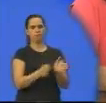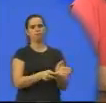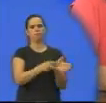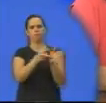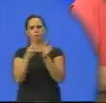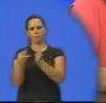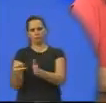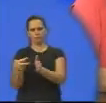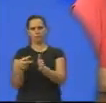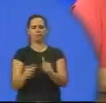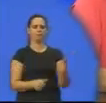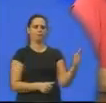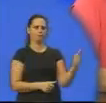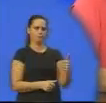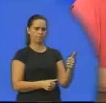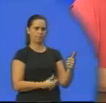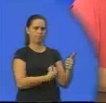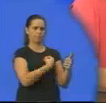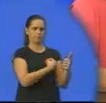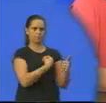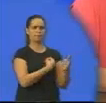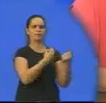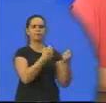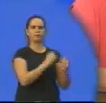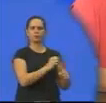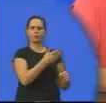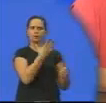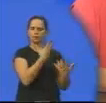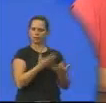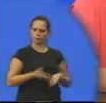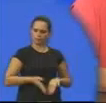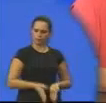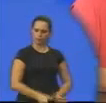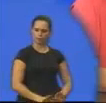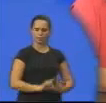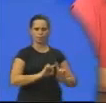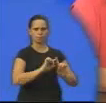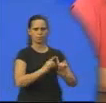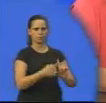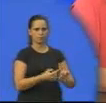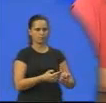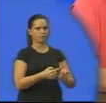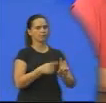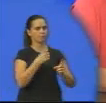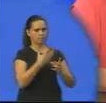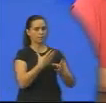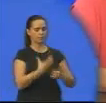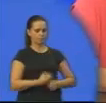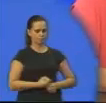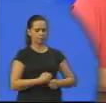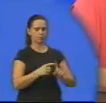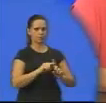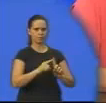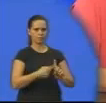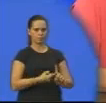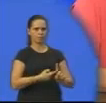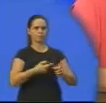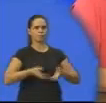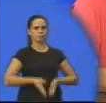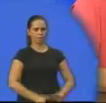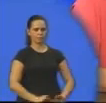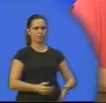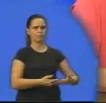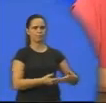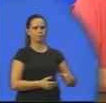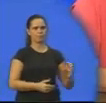etapa. A primeira etapa da vida se dá com a concepção, gestação e parto, o período de 0 a 2 anos,